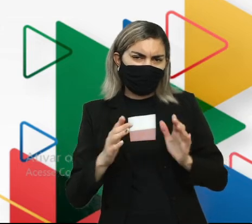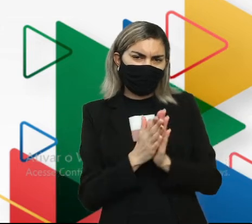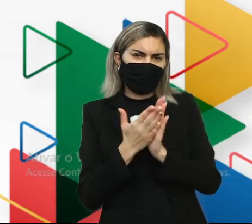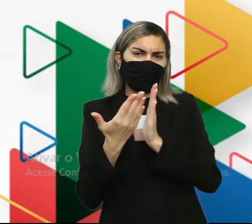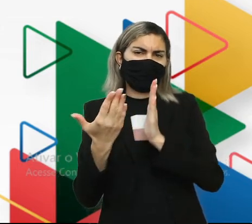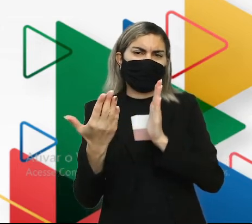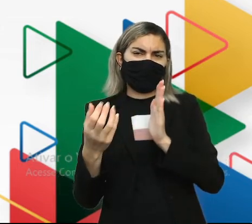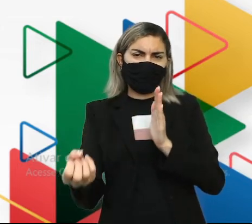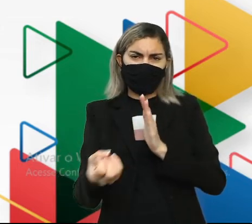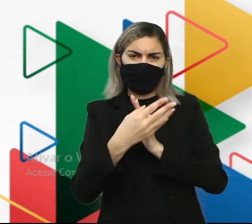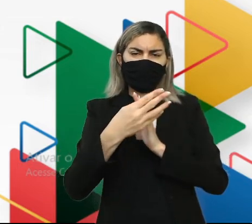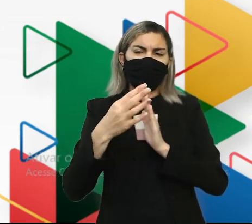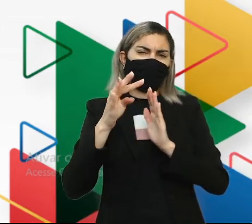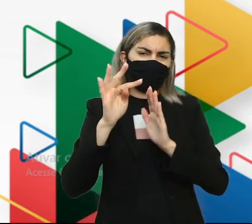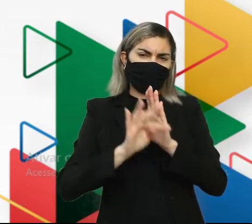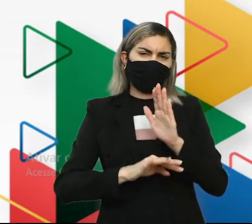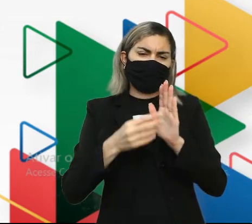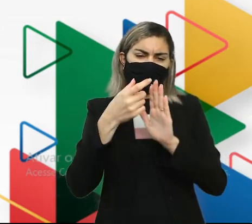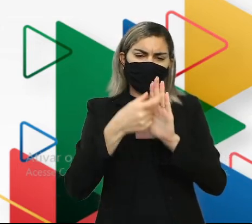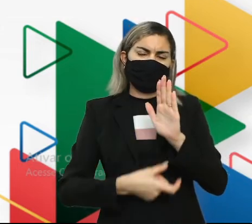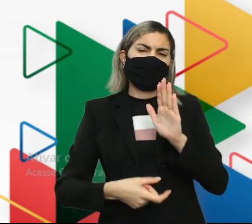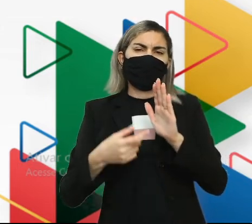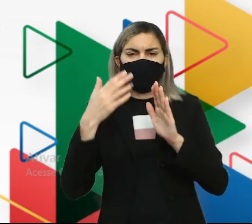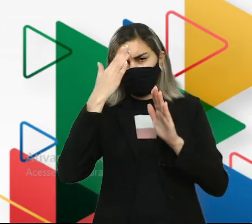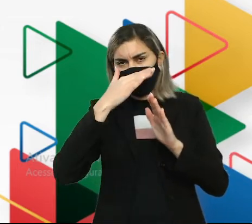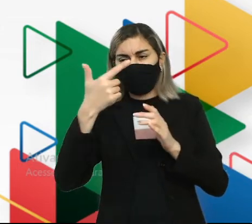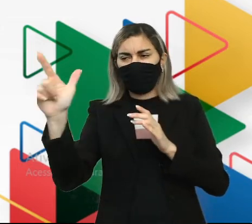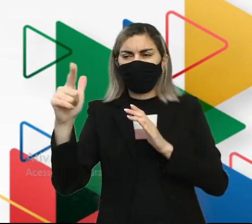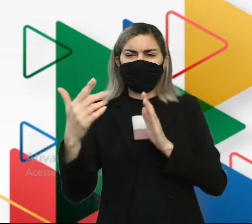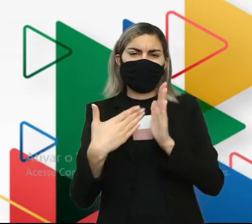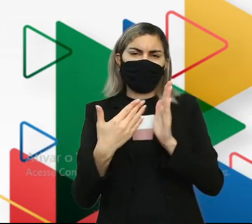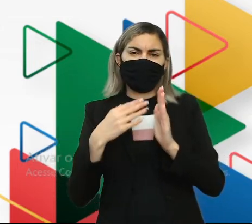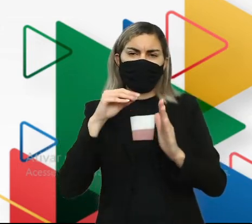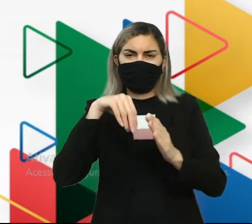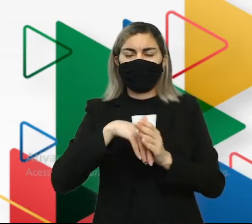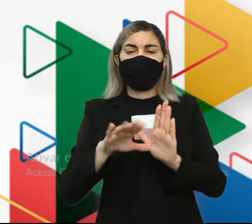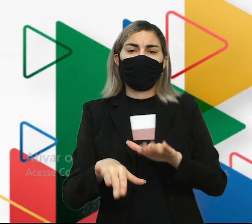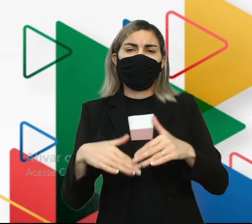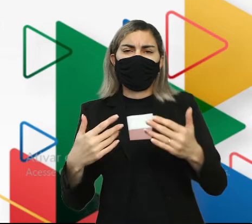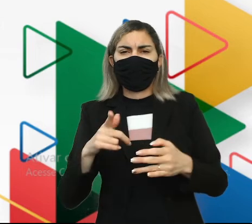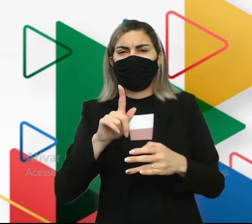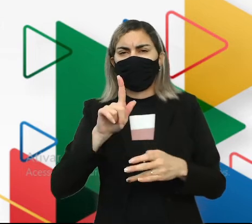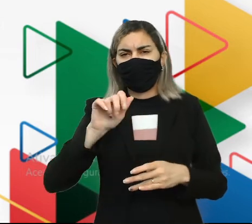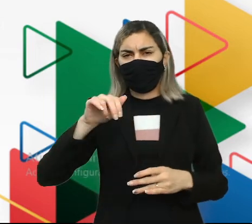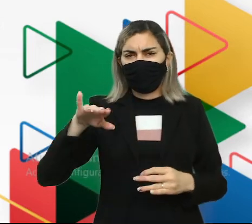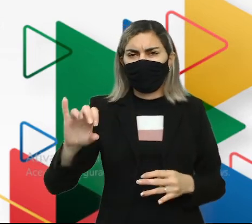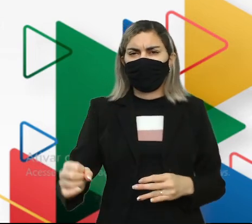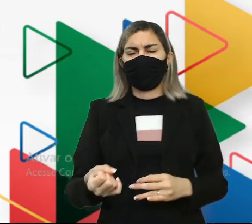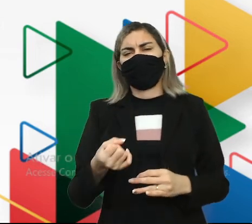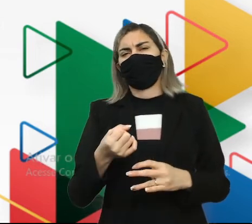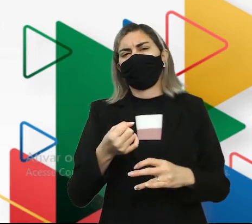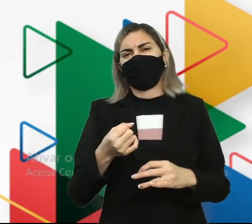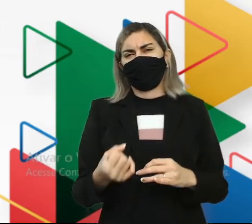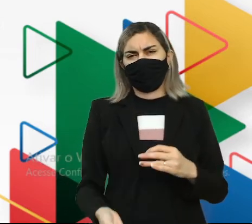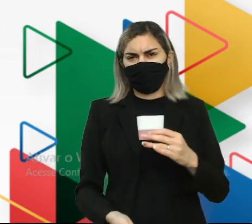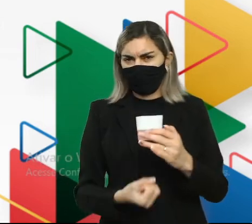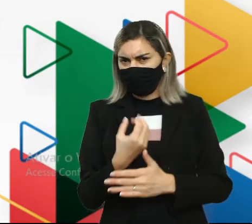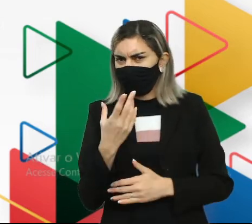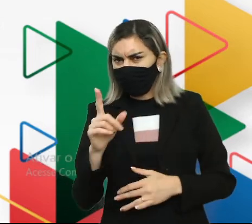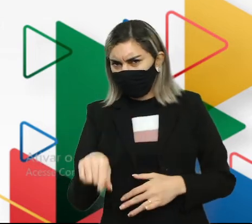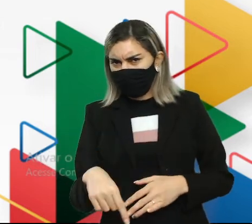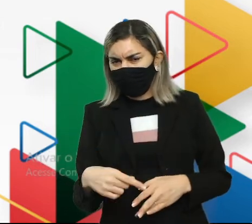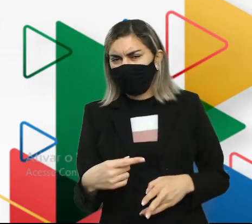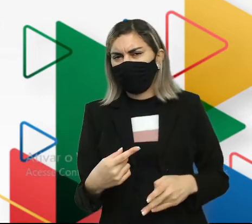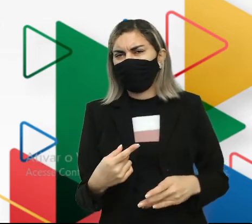sagrado o Novo Testamento, que compreende vários outros livros, dentre os quais está a Gênesis, que trata da criação, será o Novo